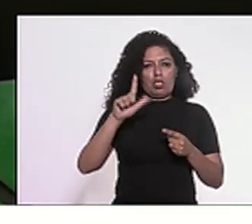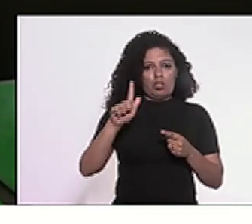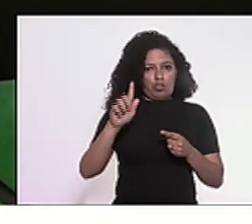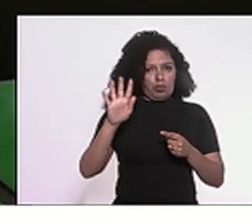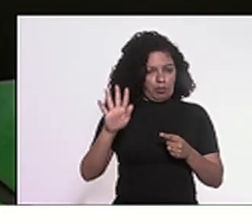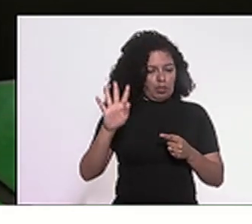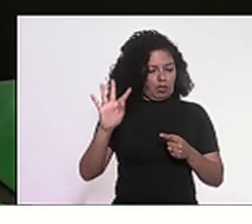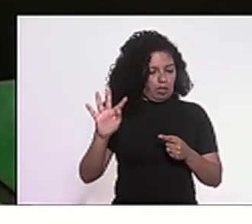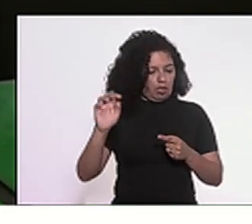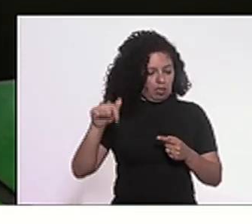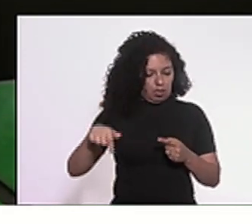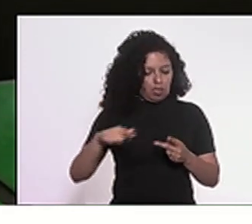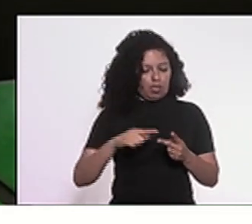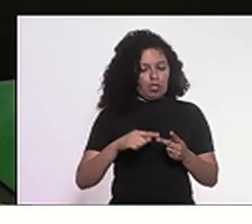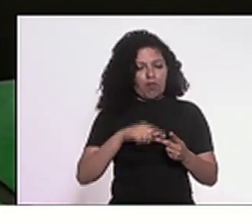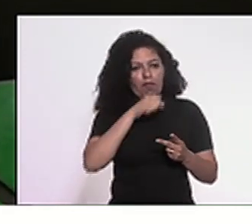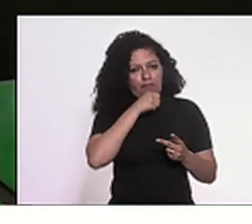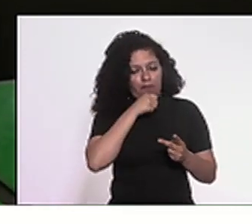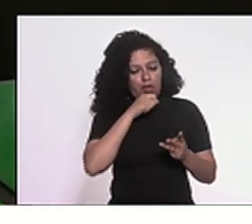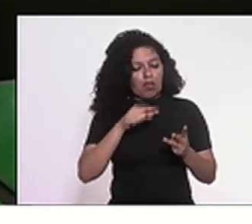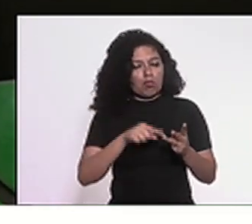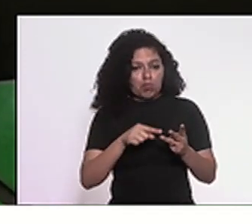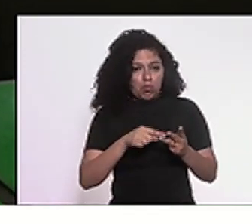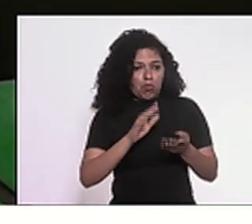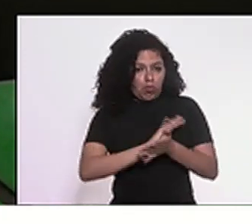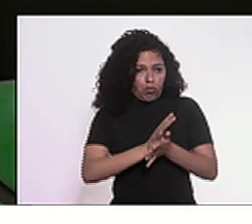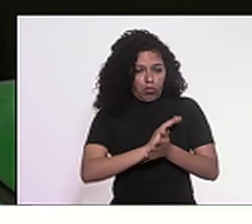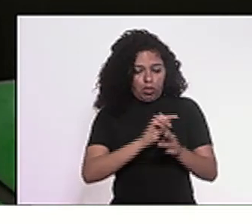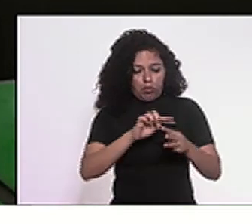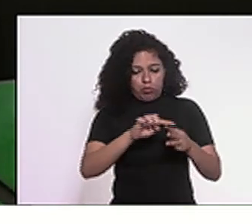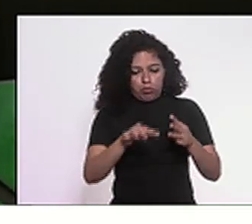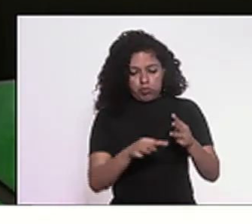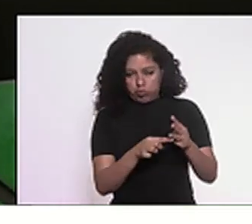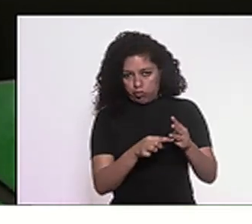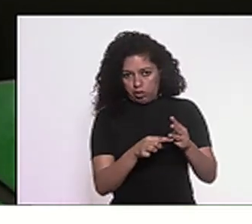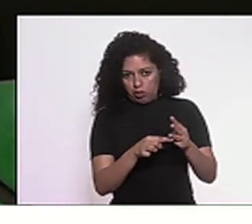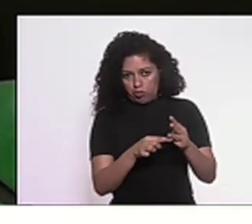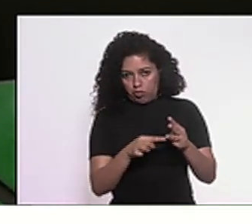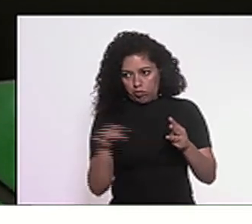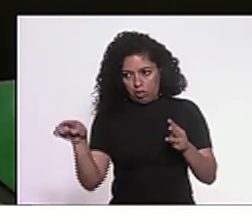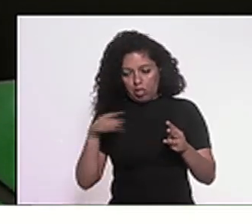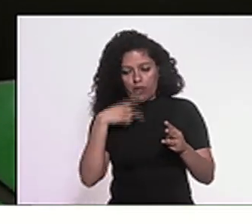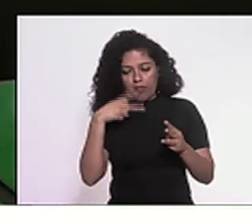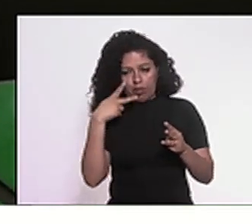o DISC idoso e o DISC preconceito, como o senhor Tiago muito bem